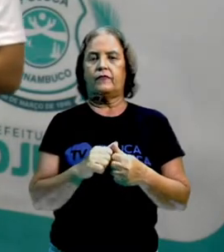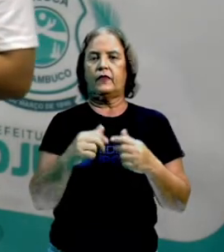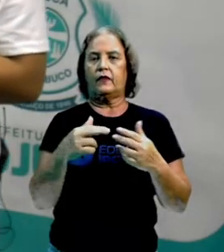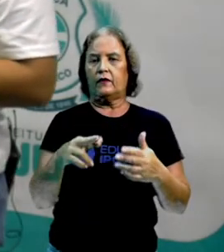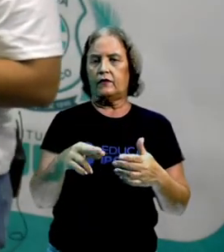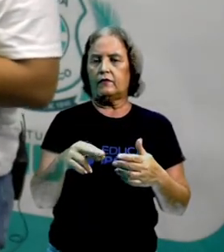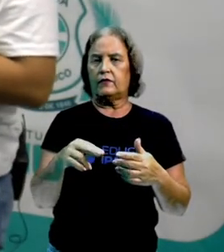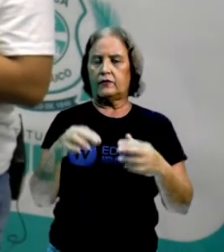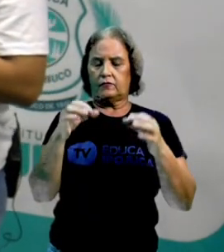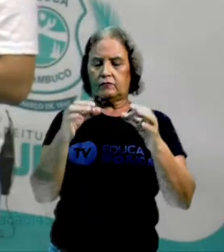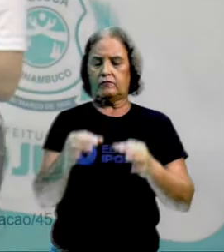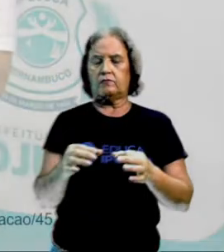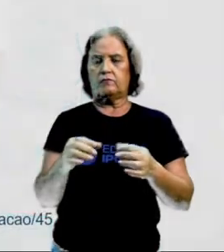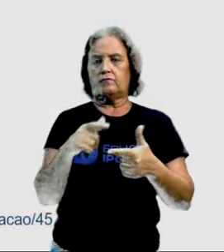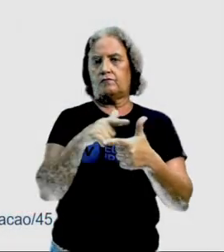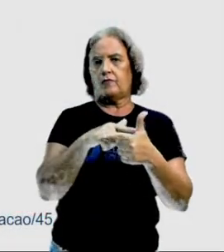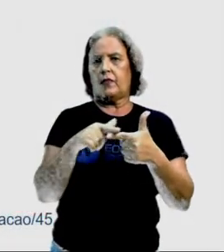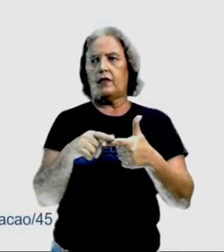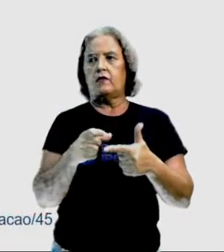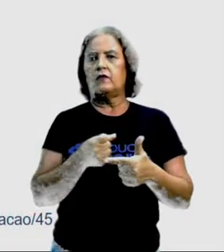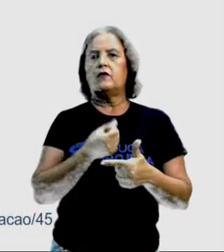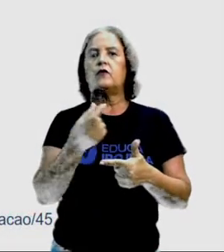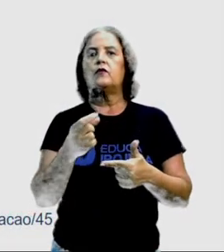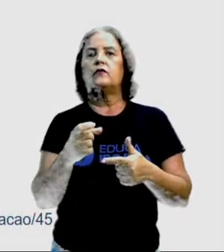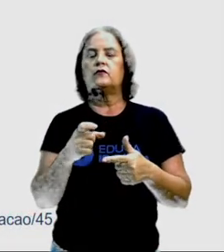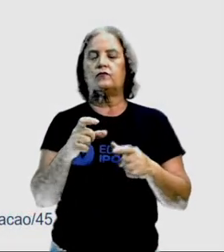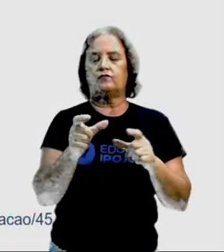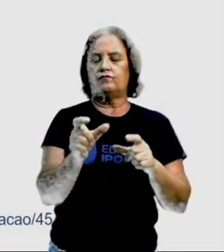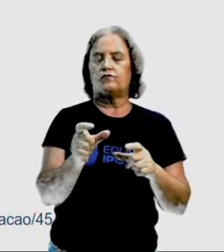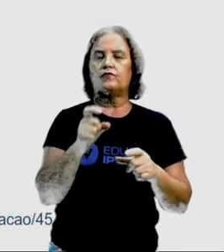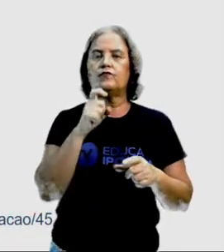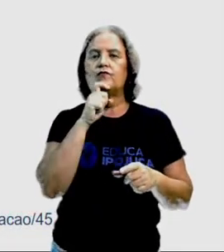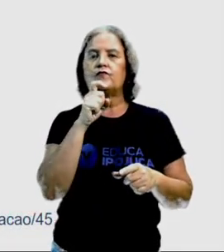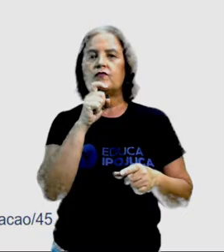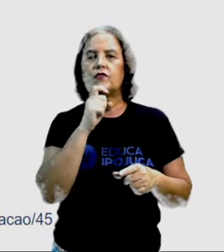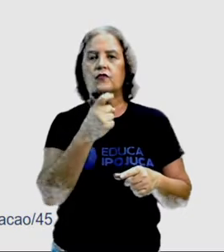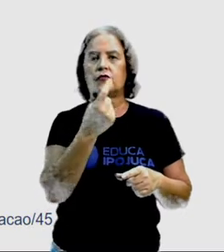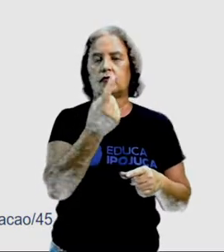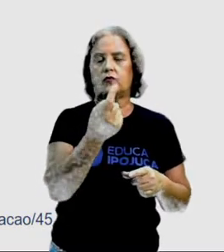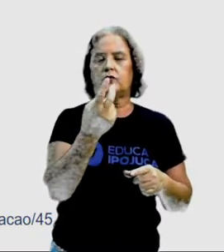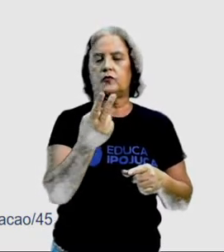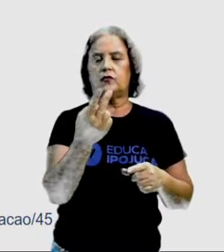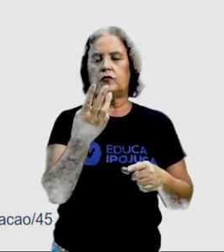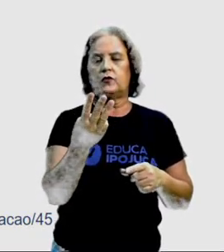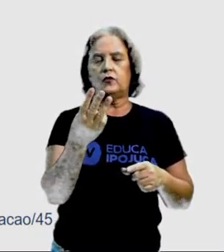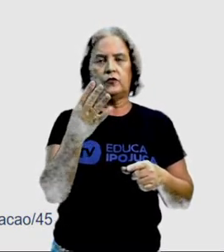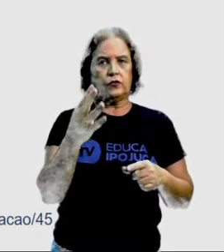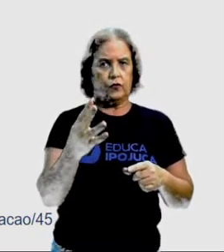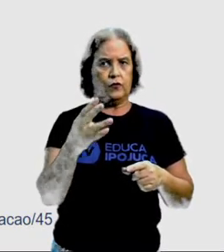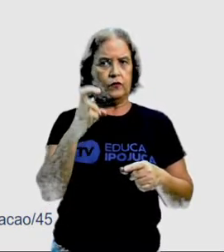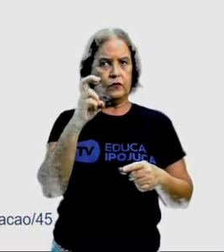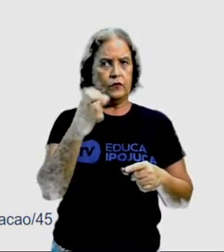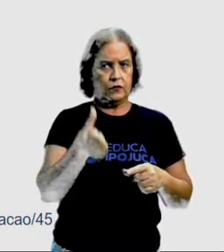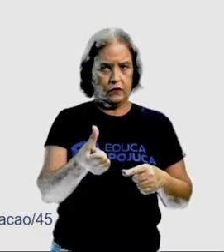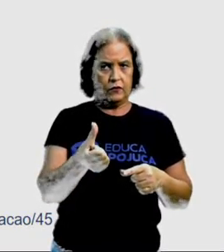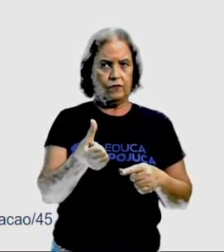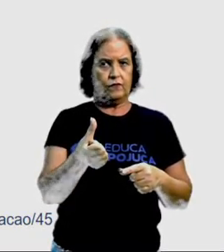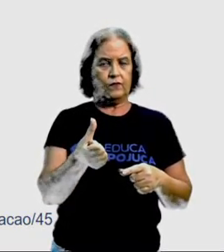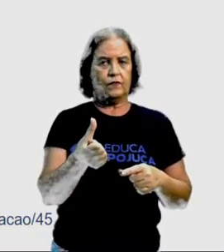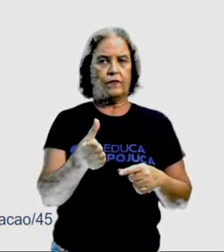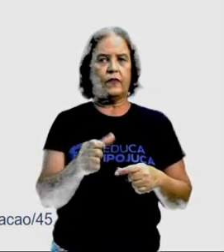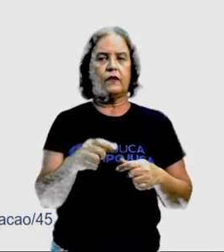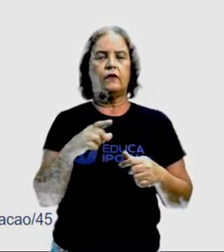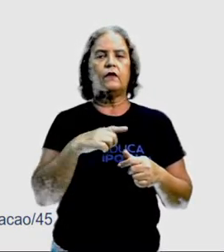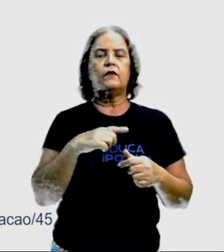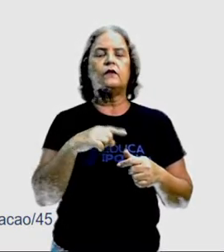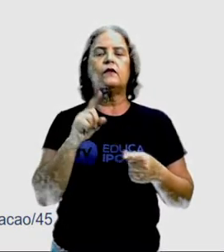corretamente as divisões. Eu tenho quantos cubinhos de gelo aí? 1, 2, 3, 4, 5, 6. 6 cubos de gelo. Eu